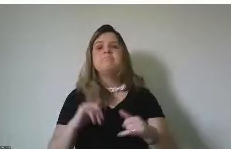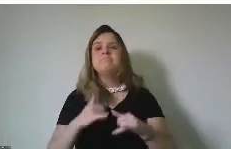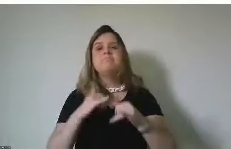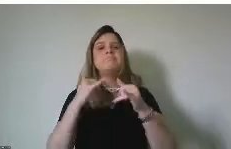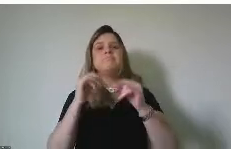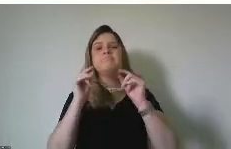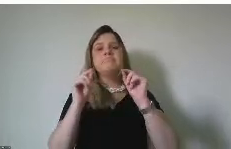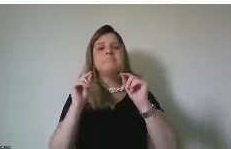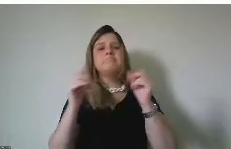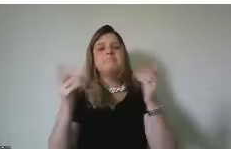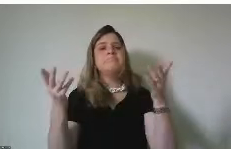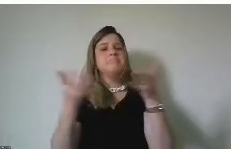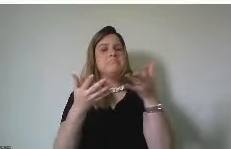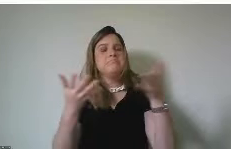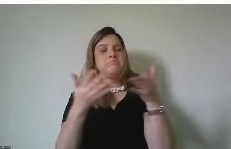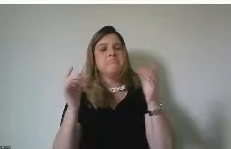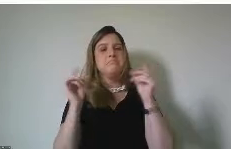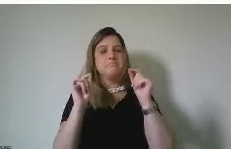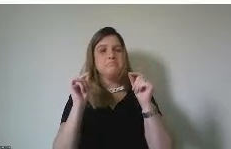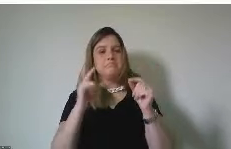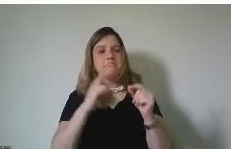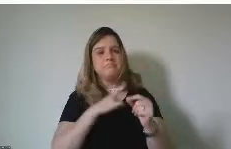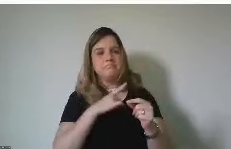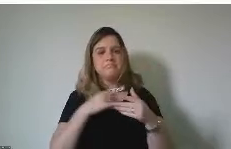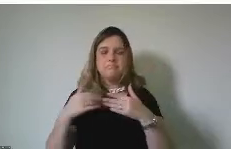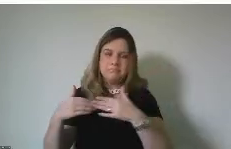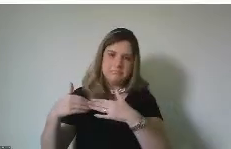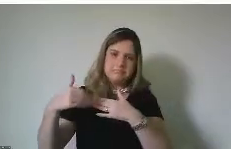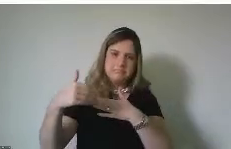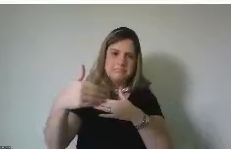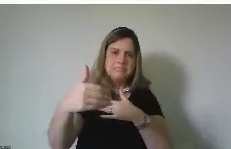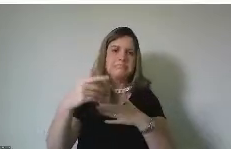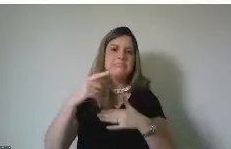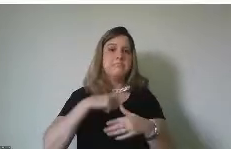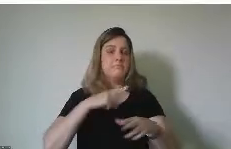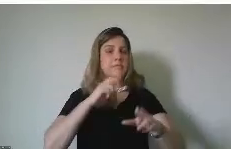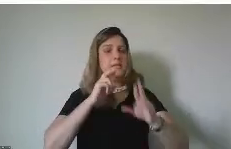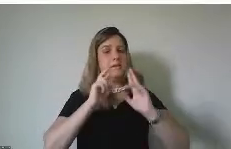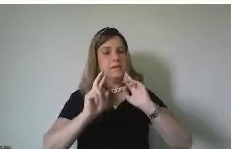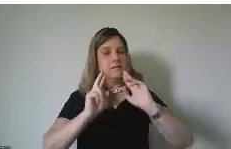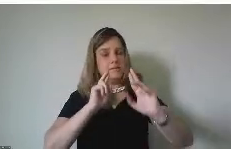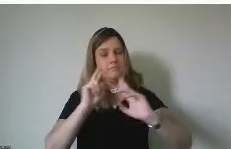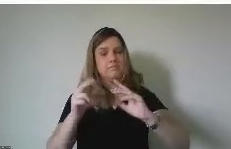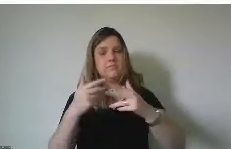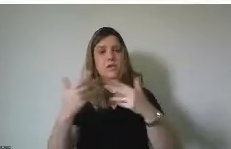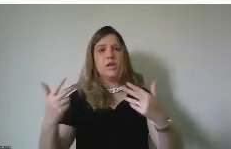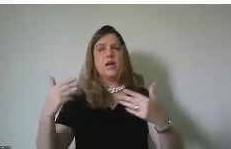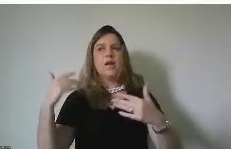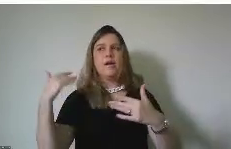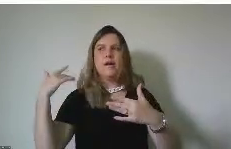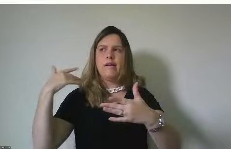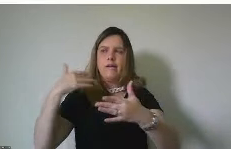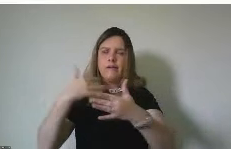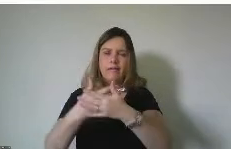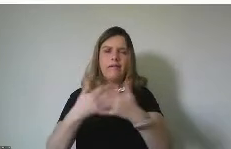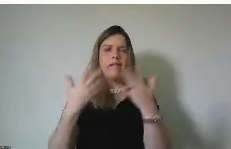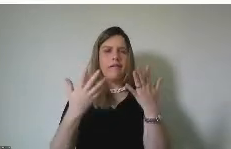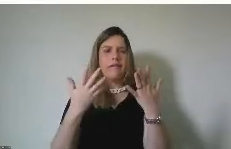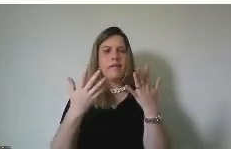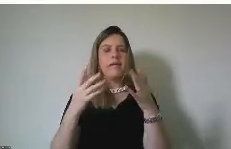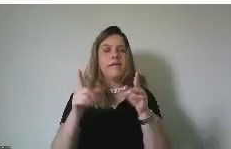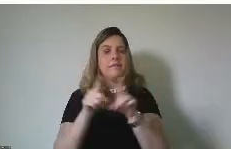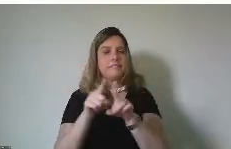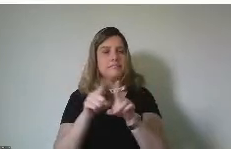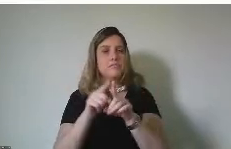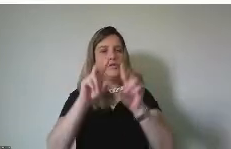hoje ele gera energia a partir de combustível predominantemente fossa está então a geração a partir de petróleo o carvão e gás supera